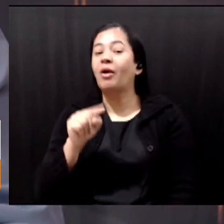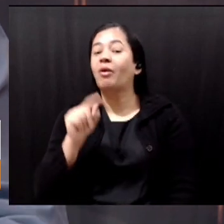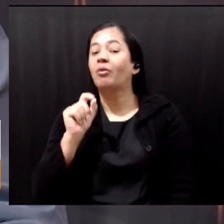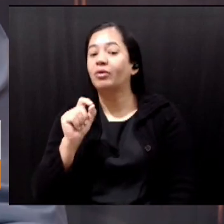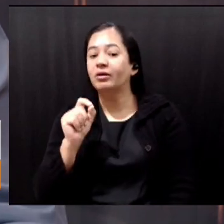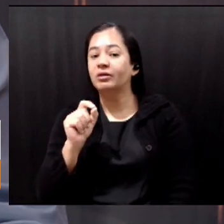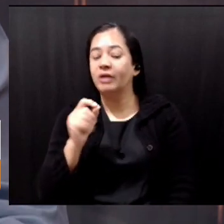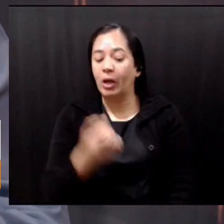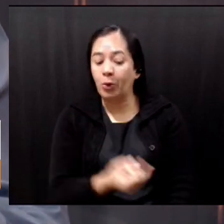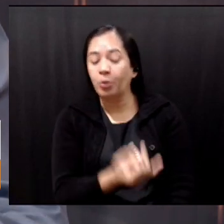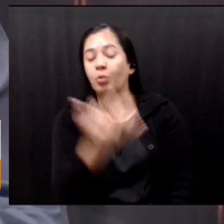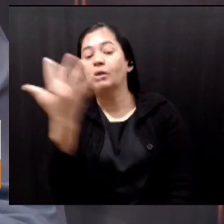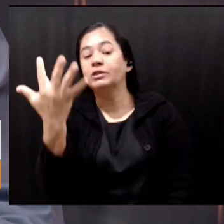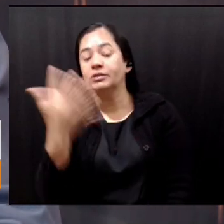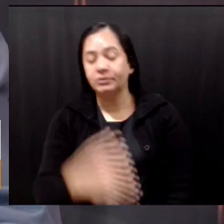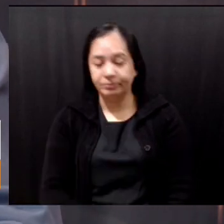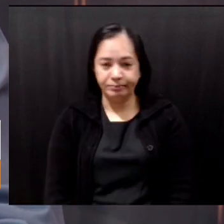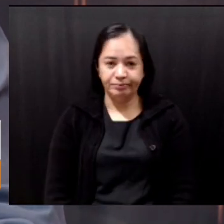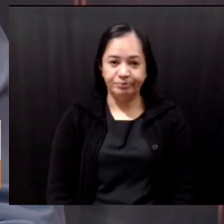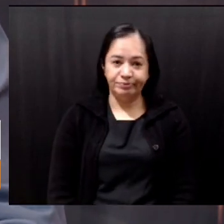assim, ter